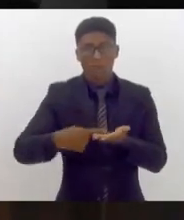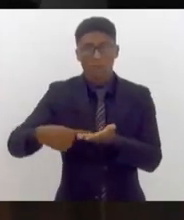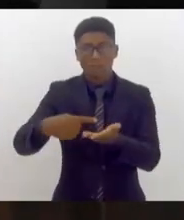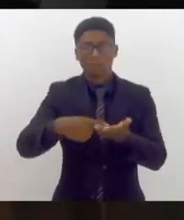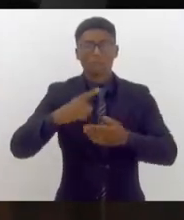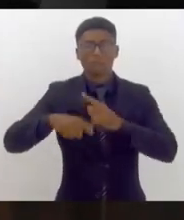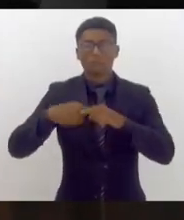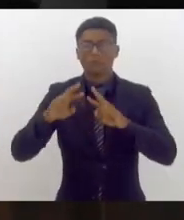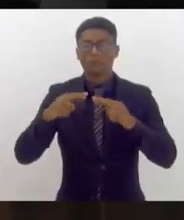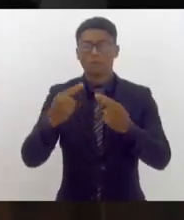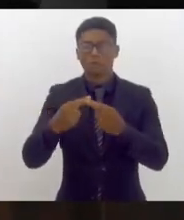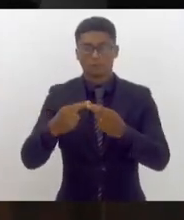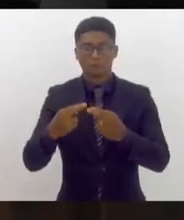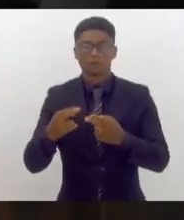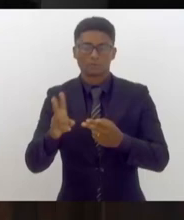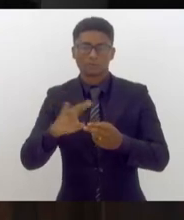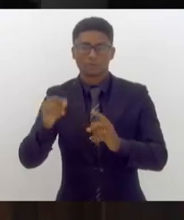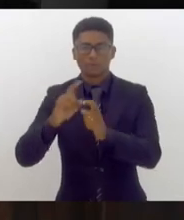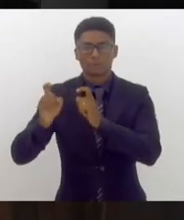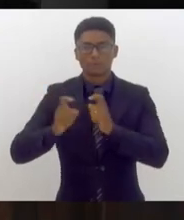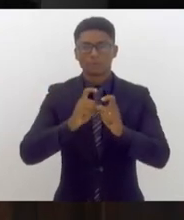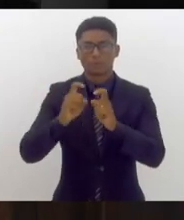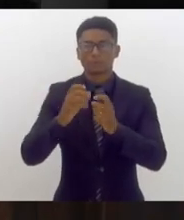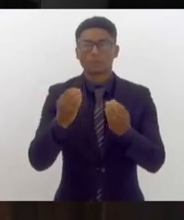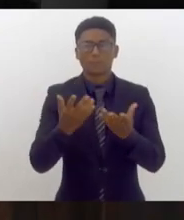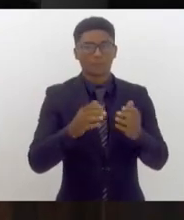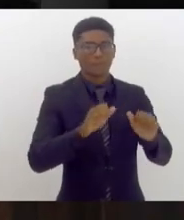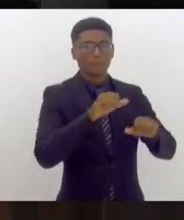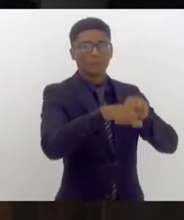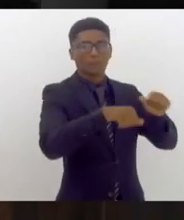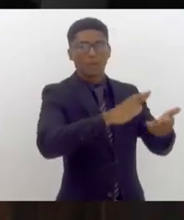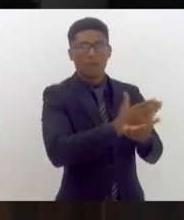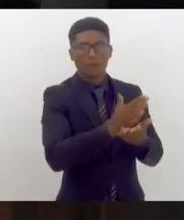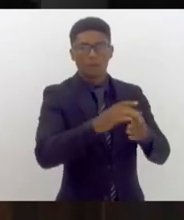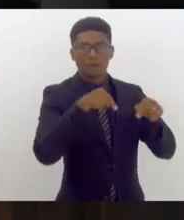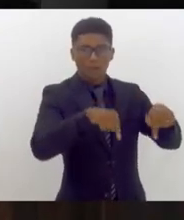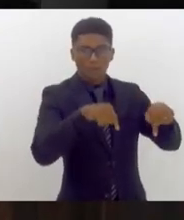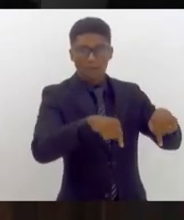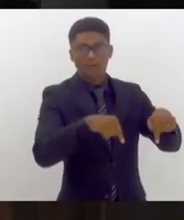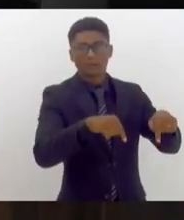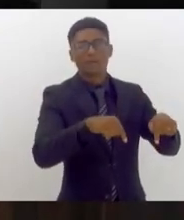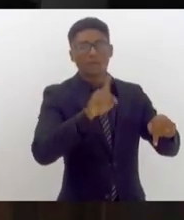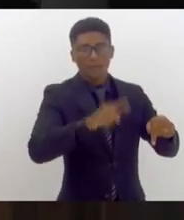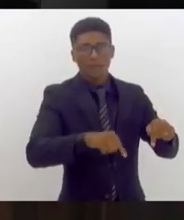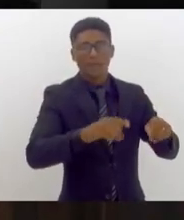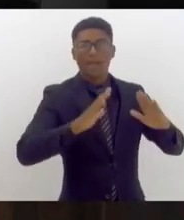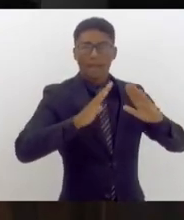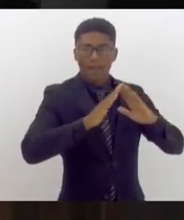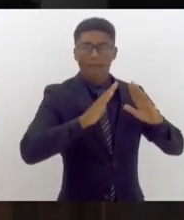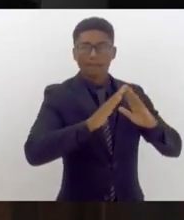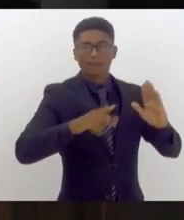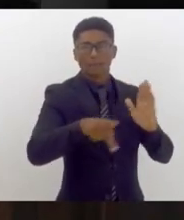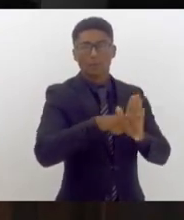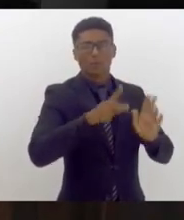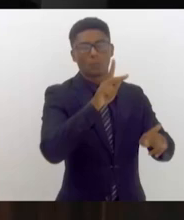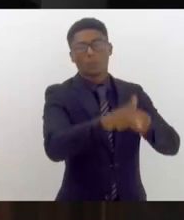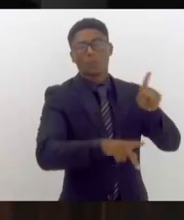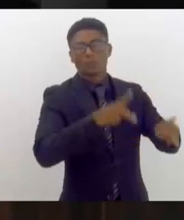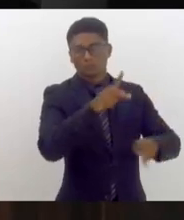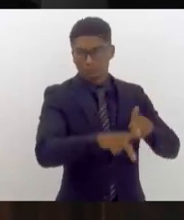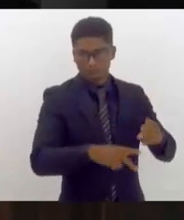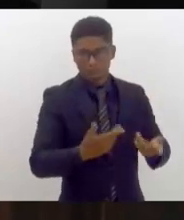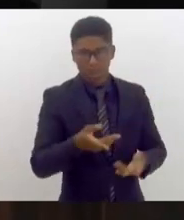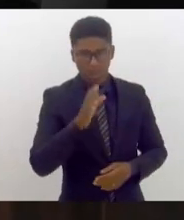fechada, mas algumas mudanças para o melhor funcionamento da casa. Aqui é a casa do povo, isso não se permite nem estar em